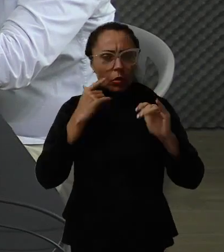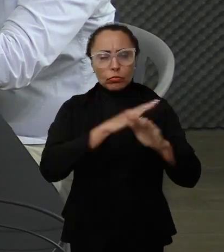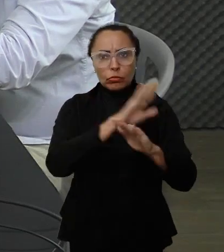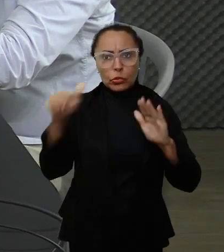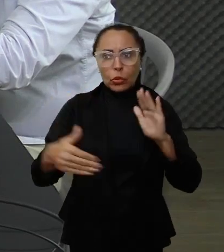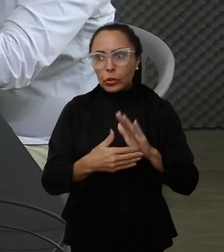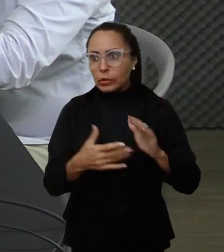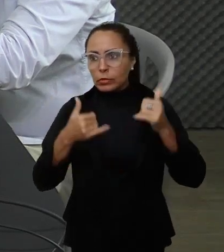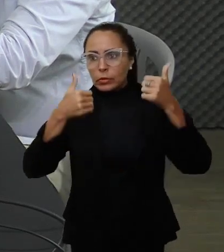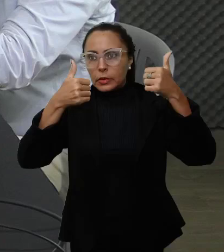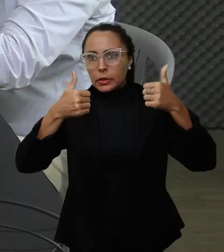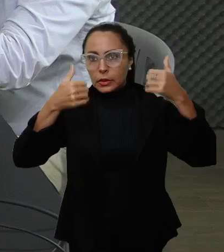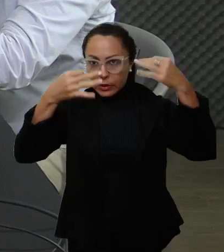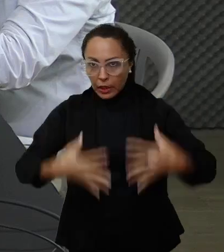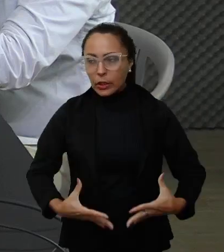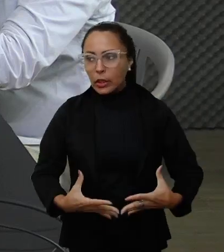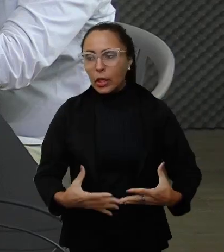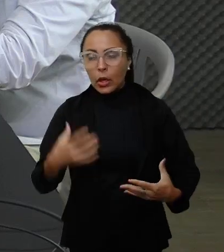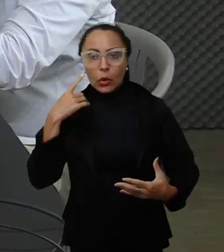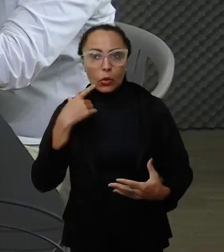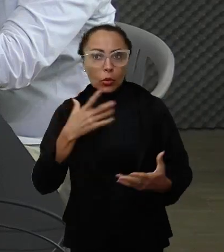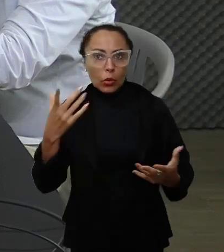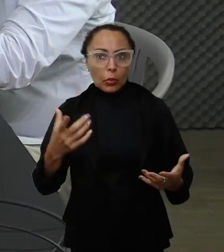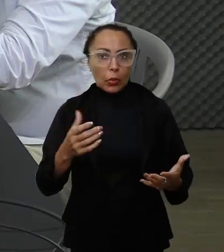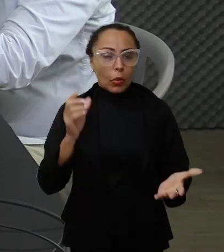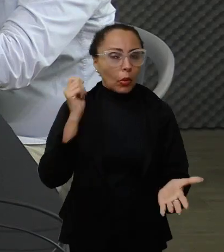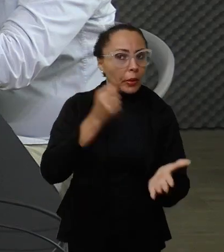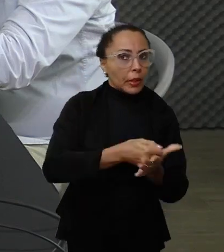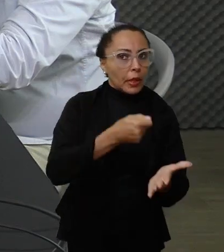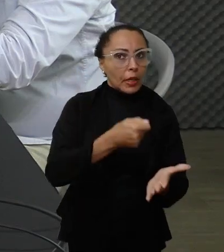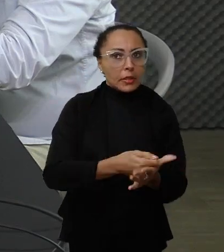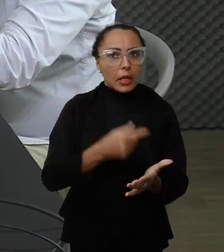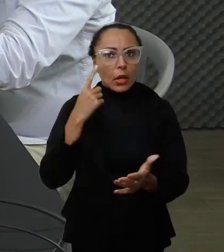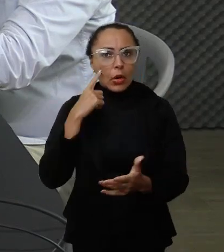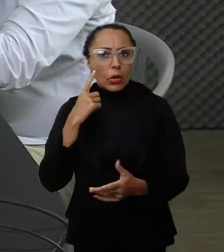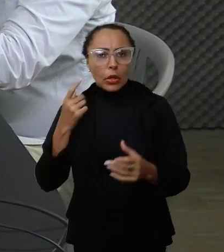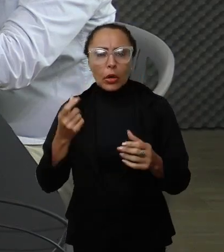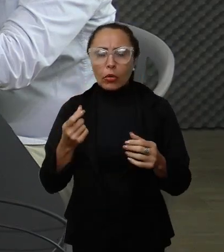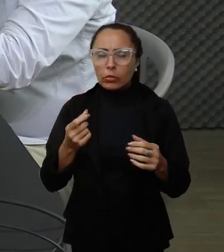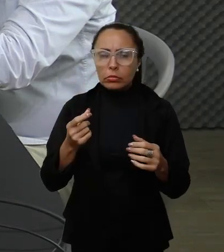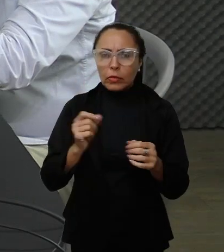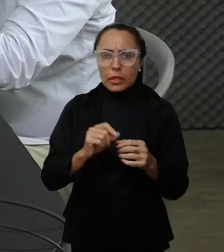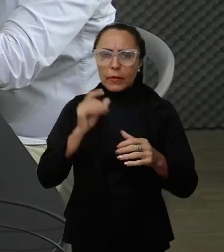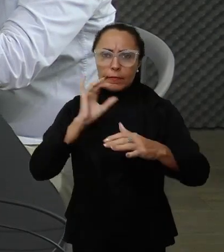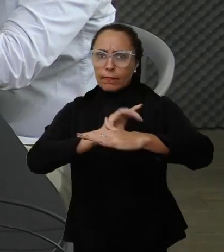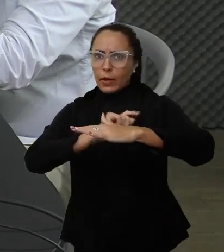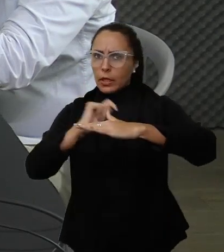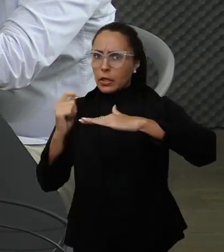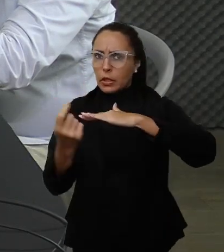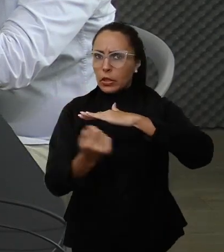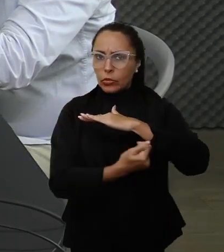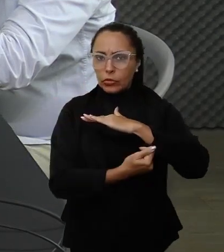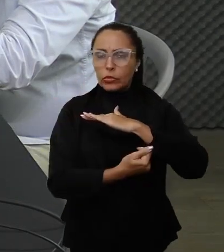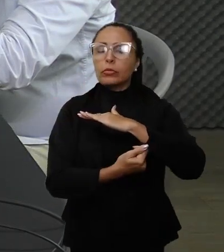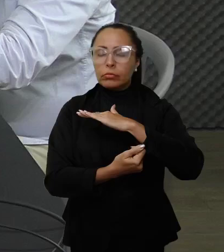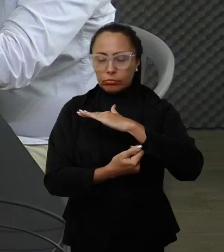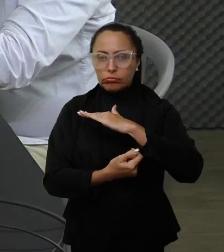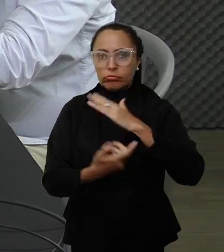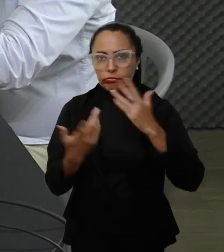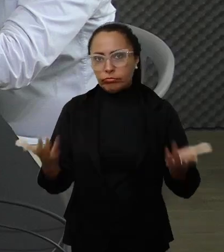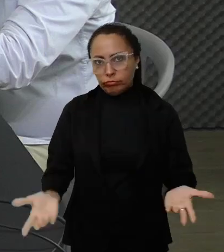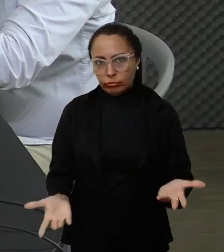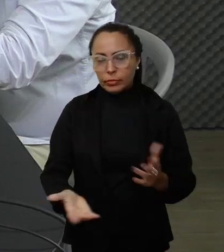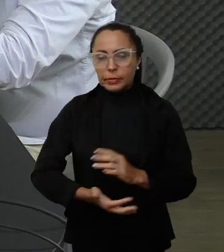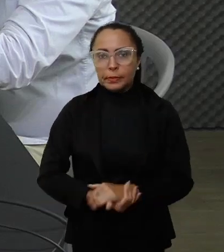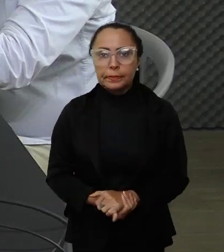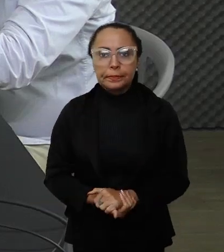correta. É nossa obrigação como jornalista não produzir fake news. Não, que na época também não falava em fake news, falava em notícia falsa, notícia